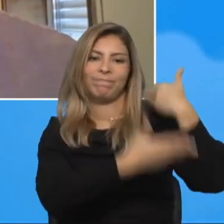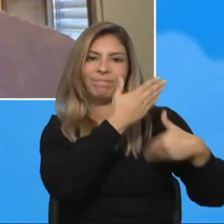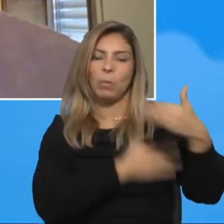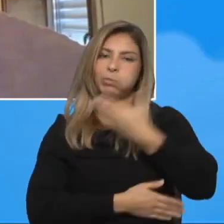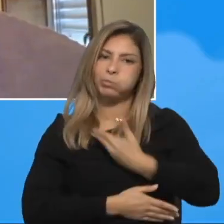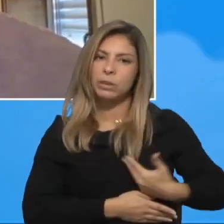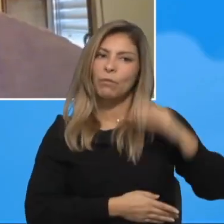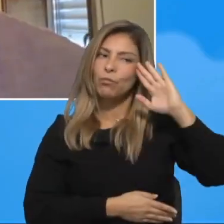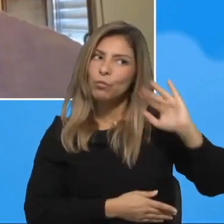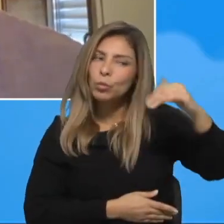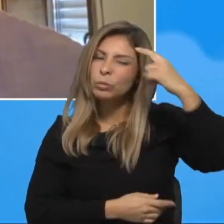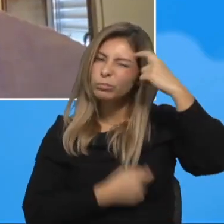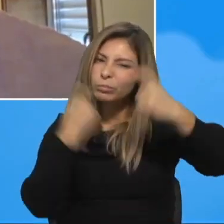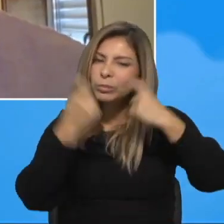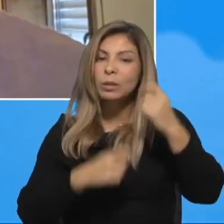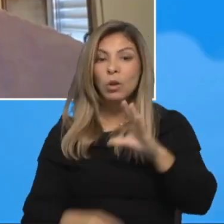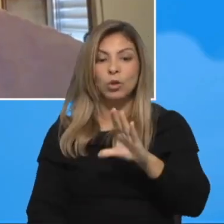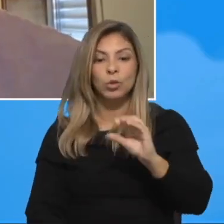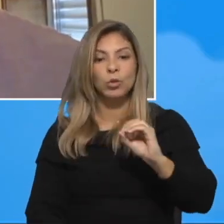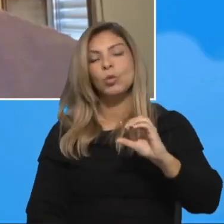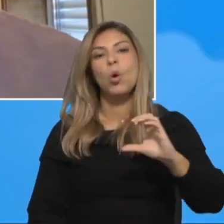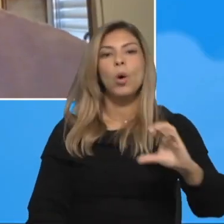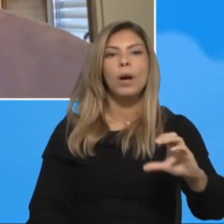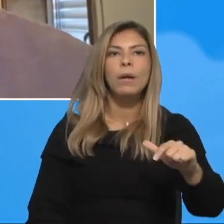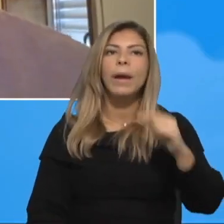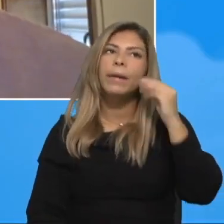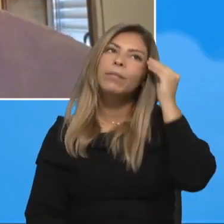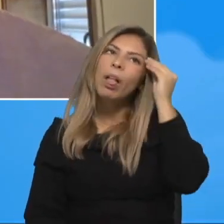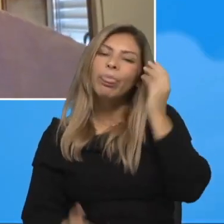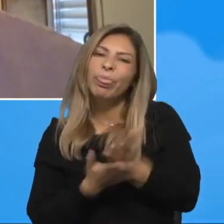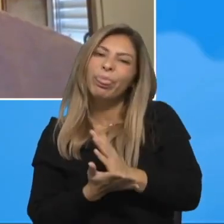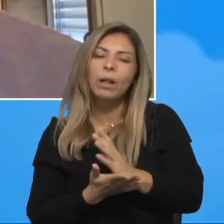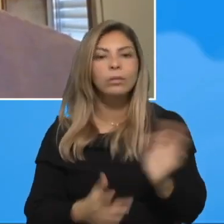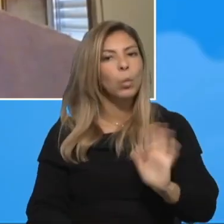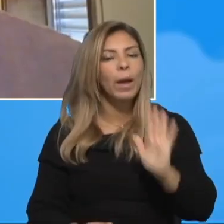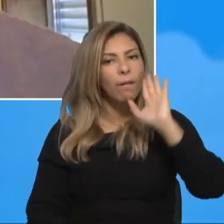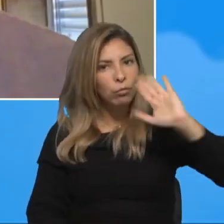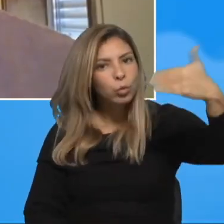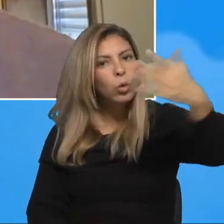o futuro. Não quer a JOC ficar num saudosismo, quer antes olhar para o futuro.